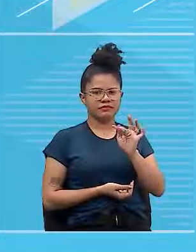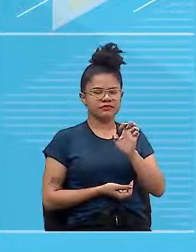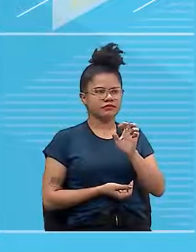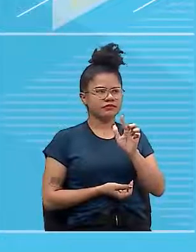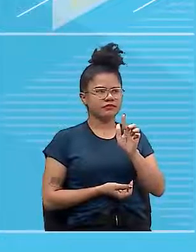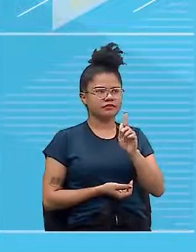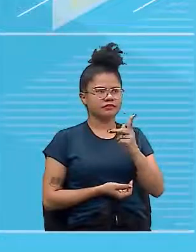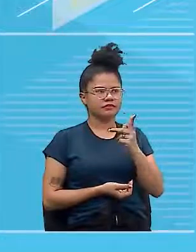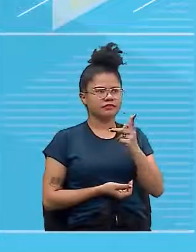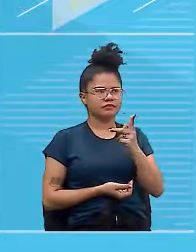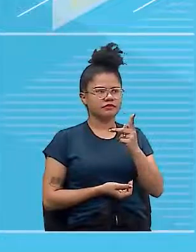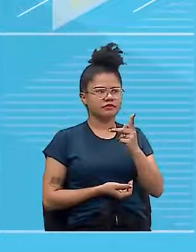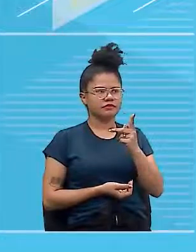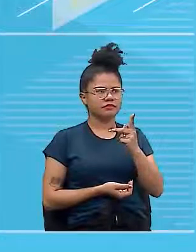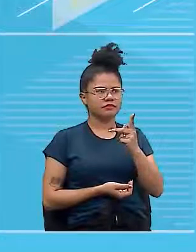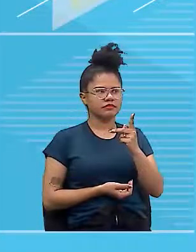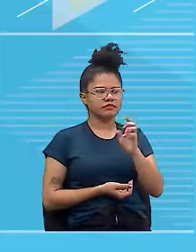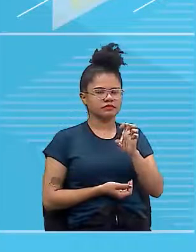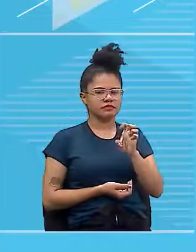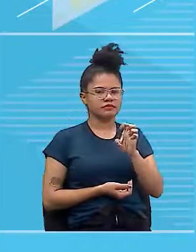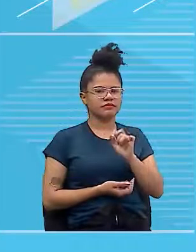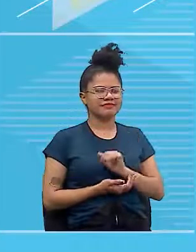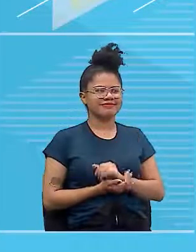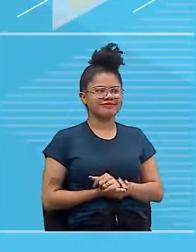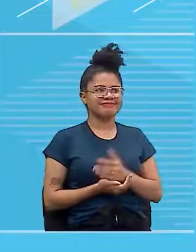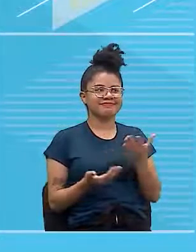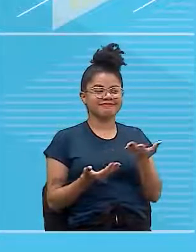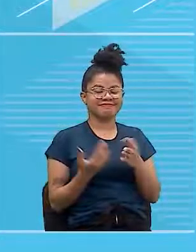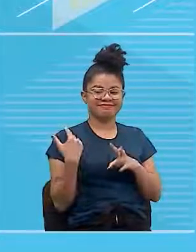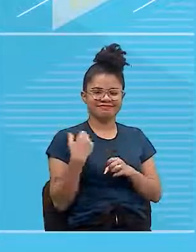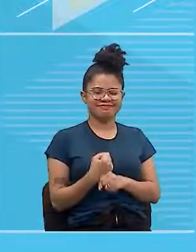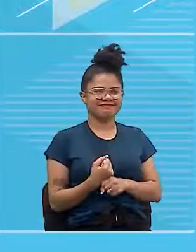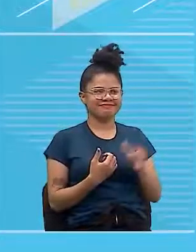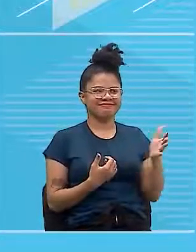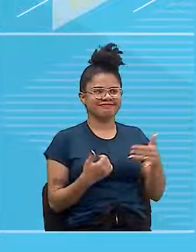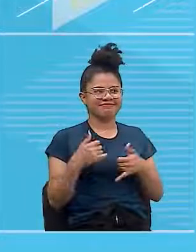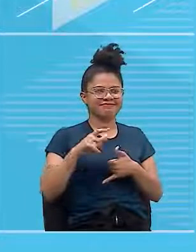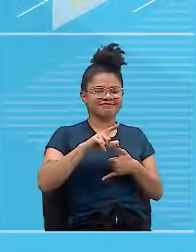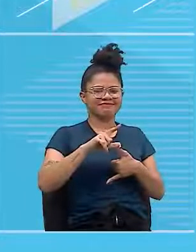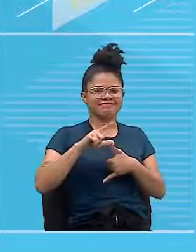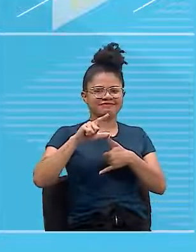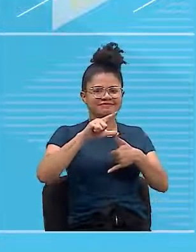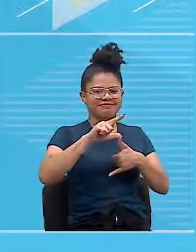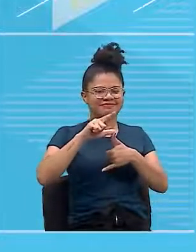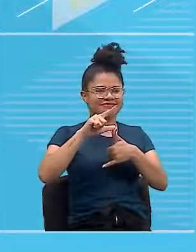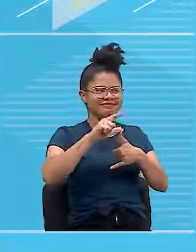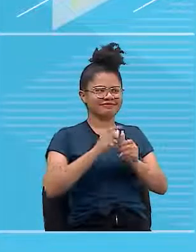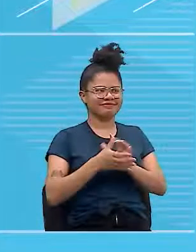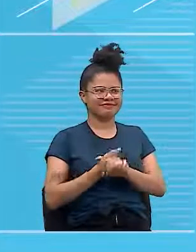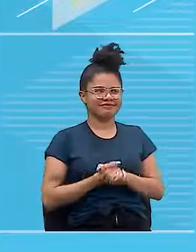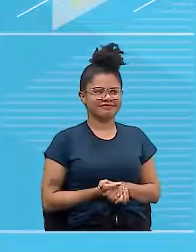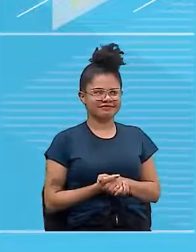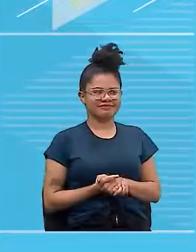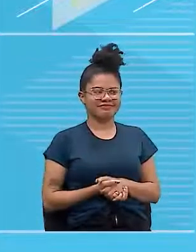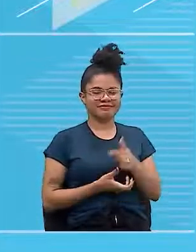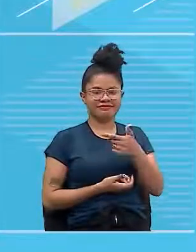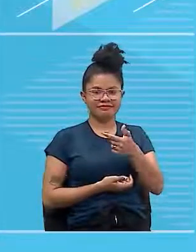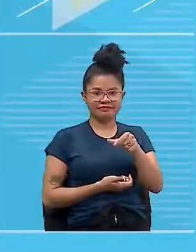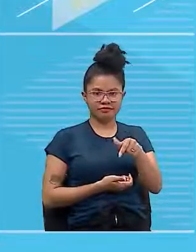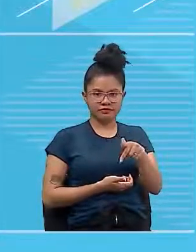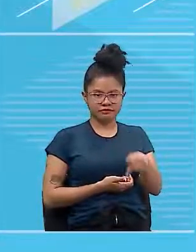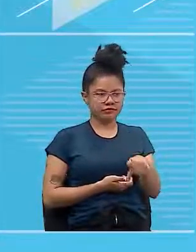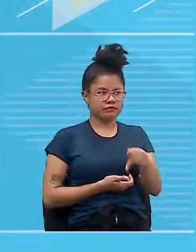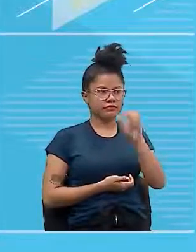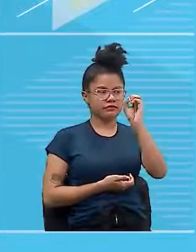não é para massa dos lipídios Adriana vamos para massa dos lipídios bom são 27 por cento de